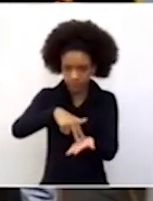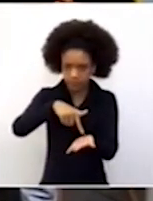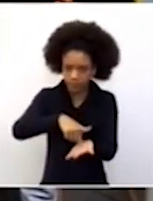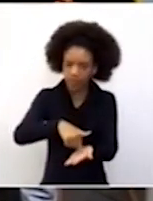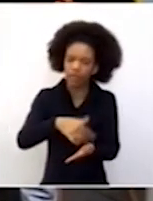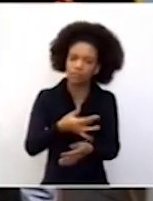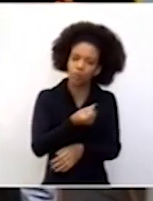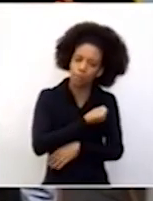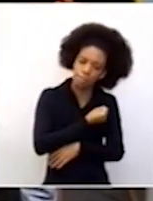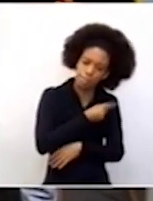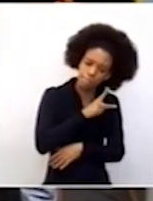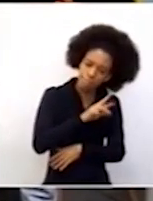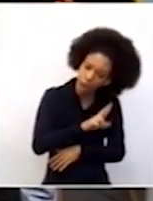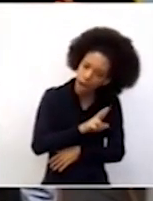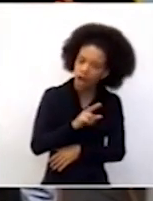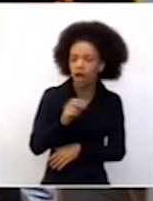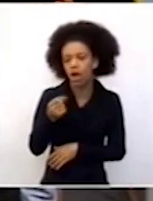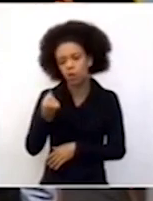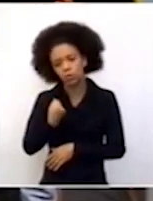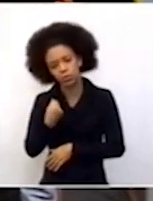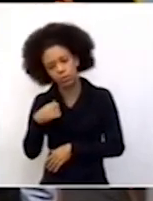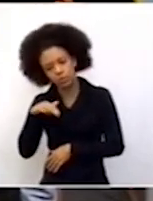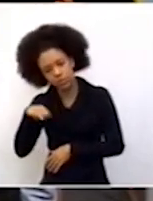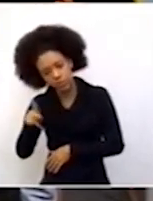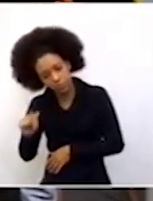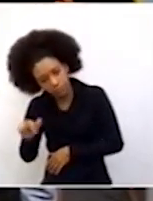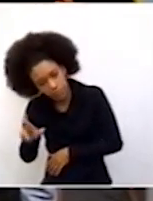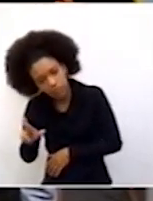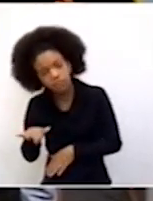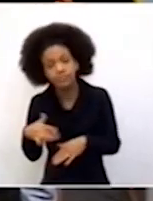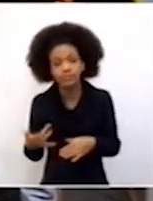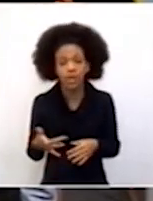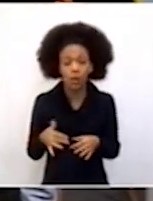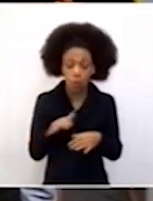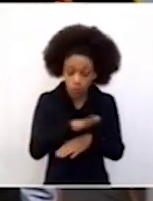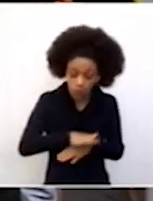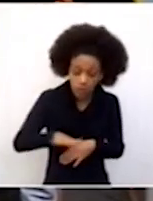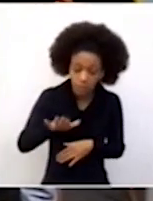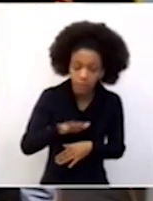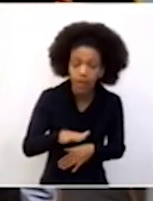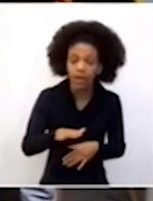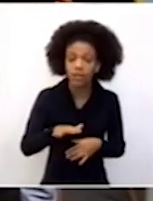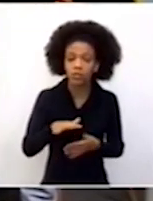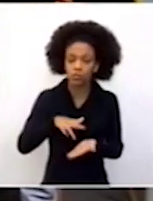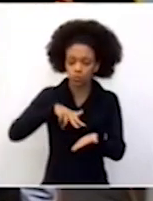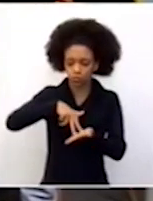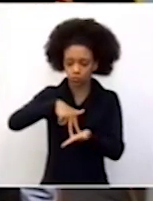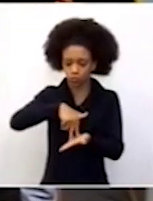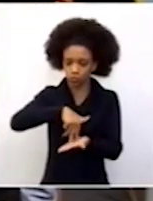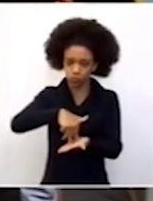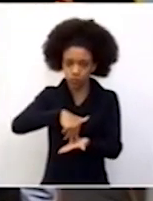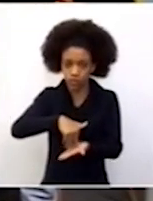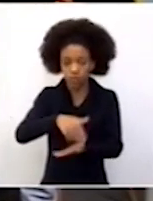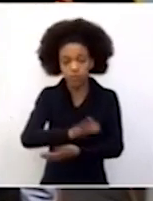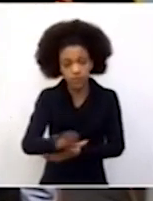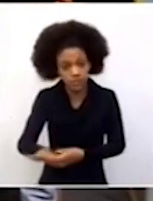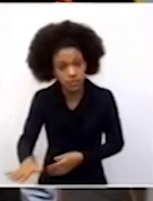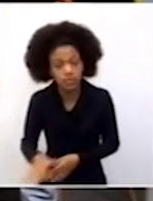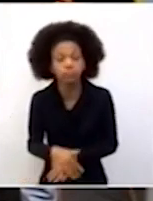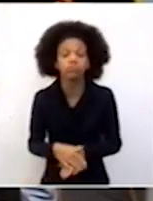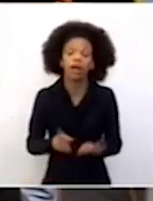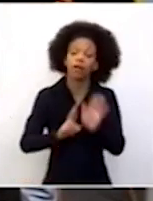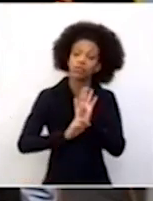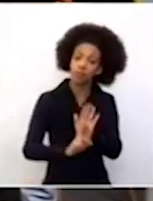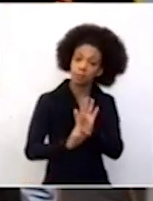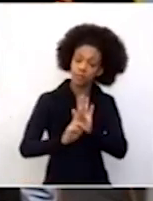par, número ímpar, a questão de espaço, a questão do equilíbrio da criança, né? As sequências, as